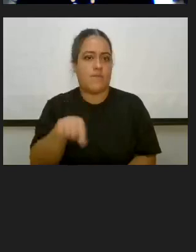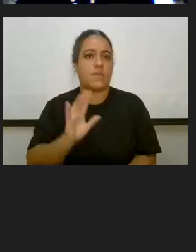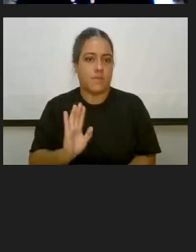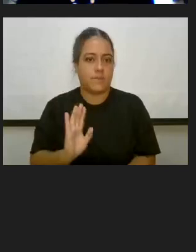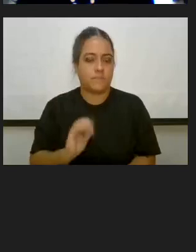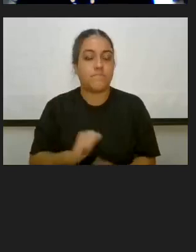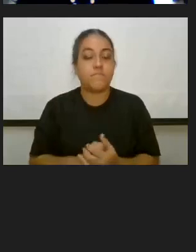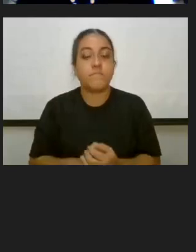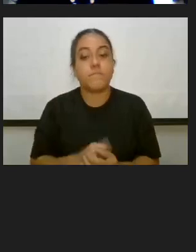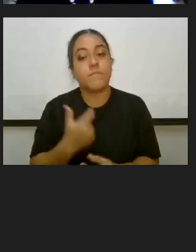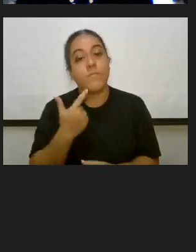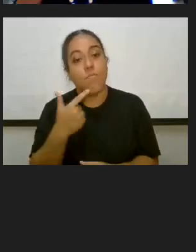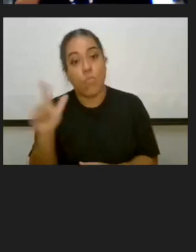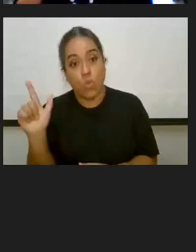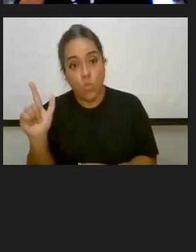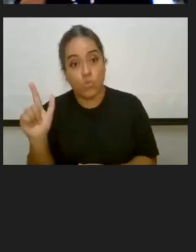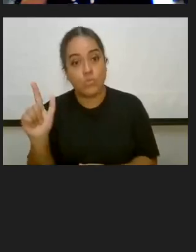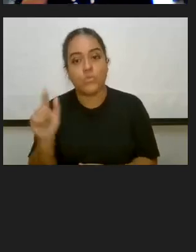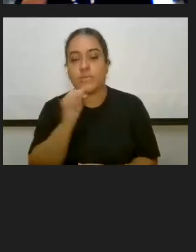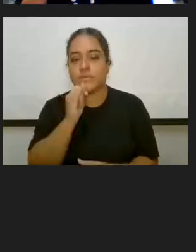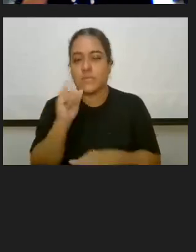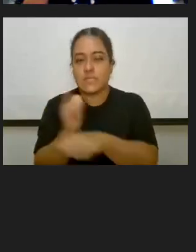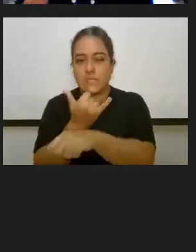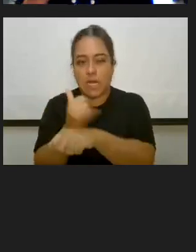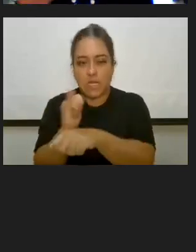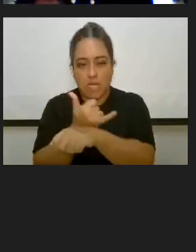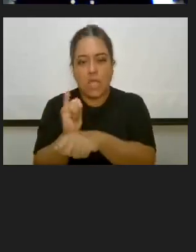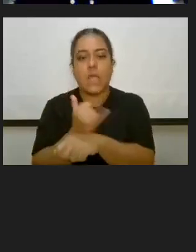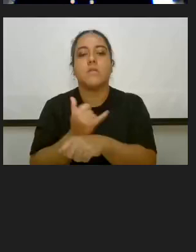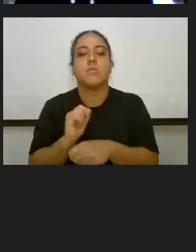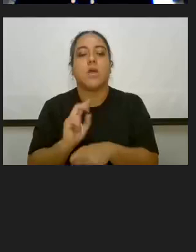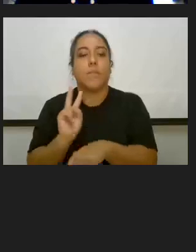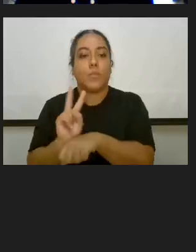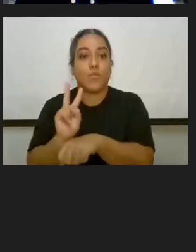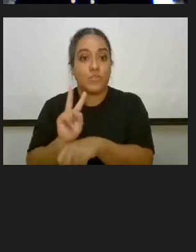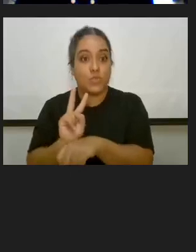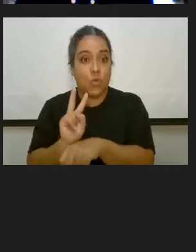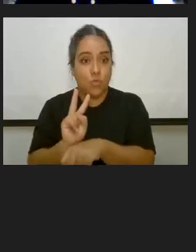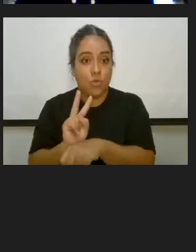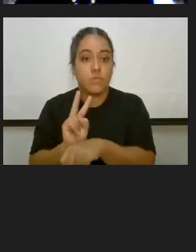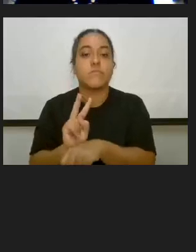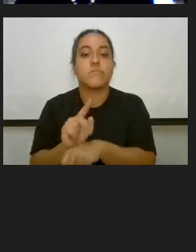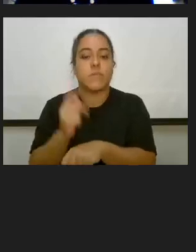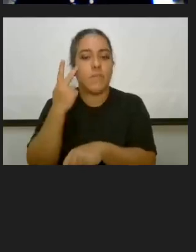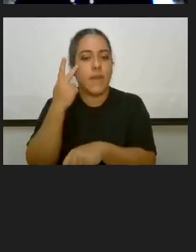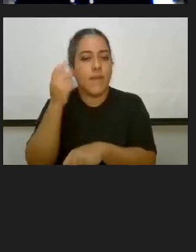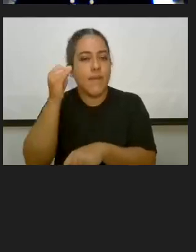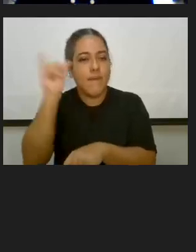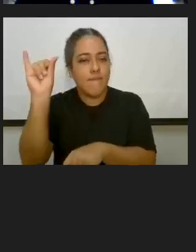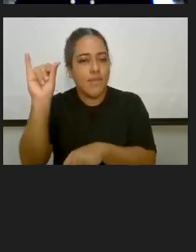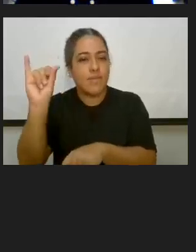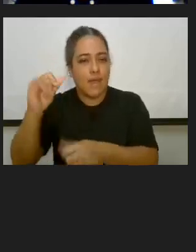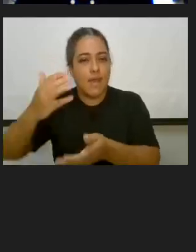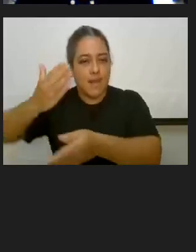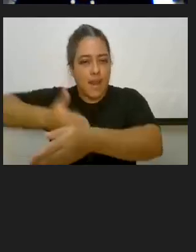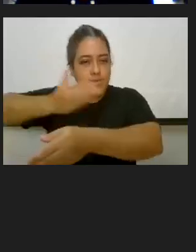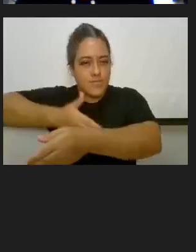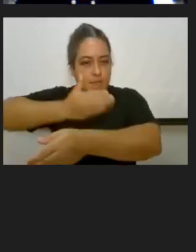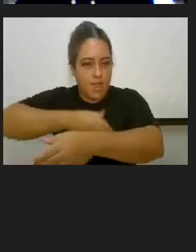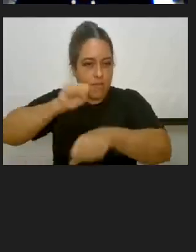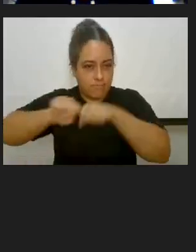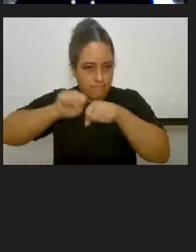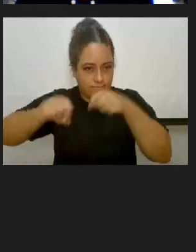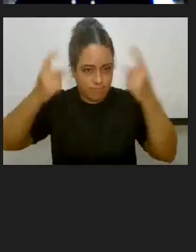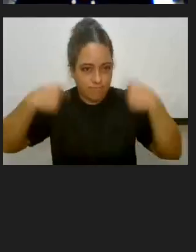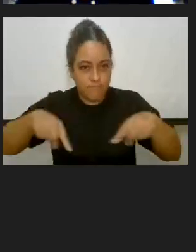outro ponto, gente, como estratégias provisórias aí da autolesão, que são estímulos sensoriais que se fazem